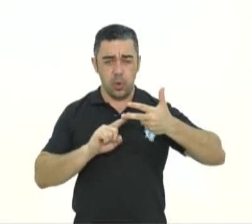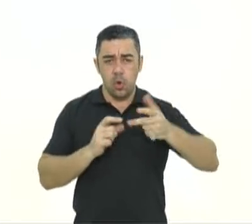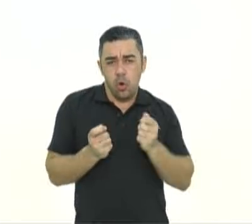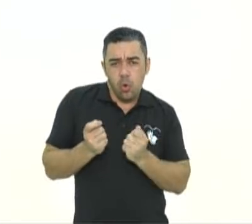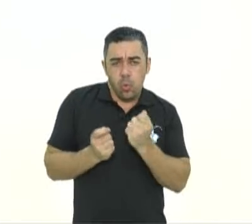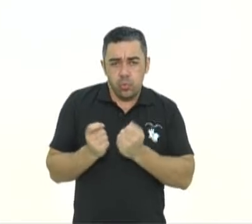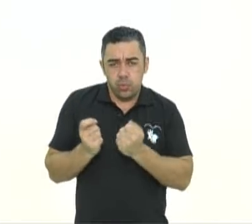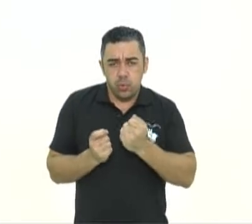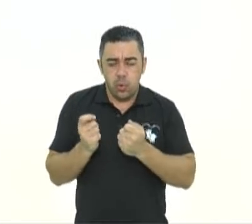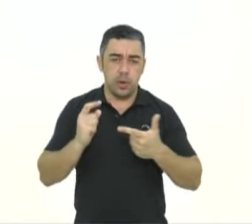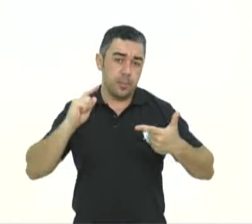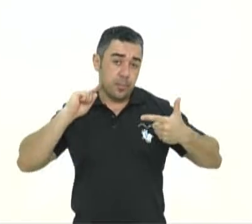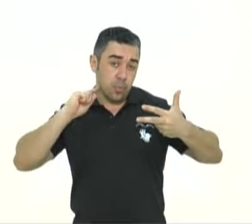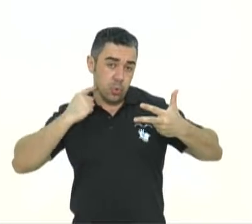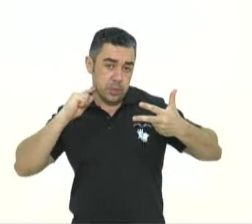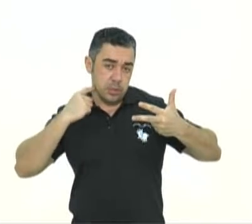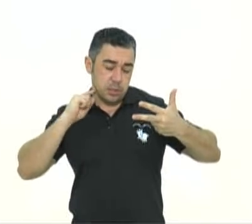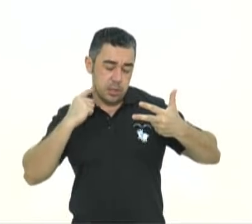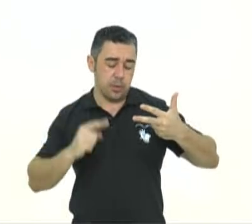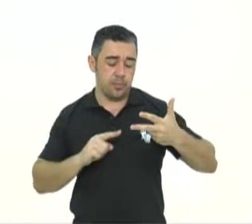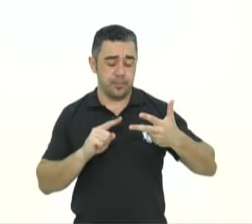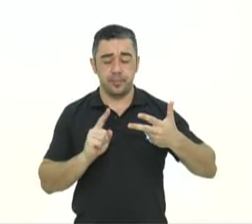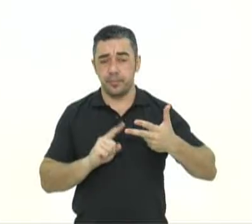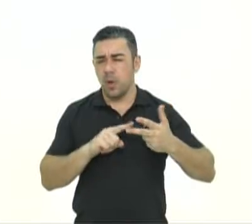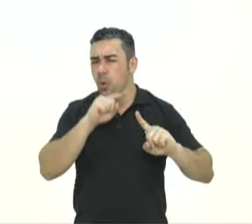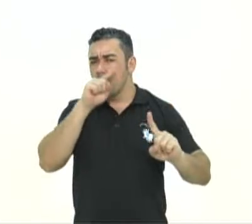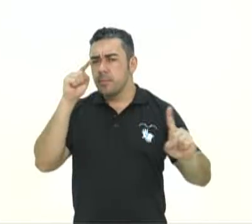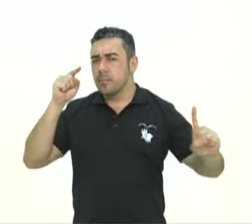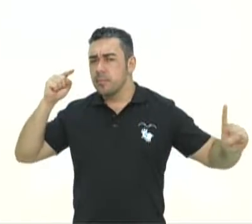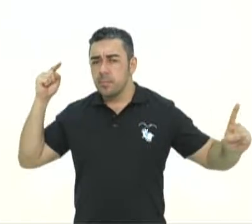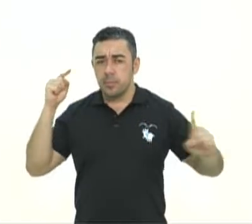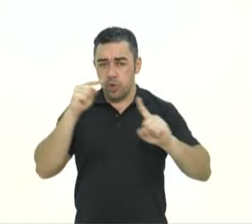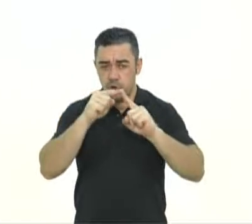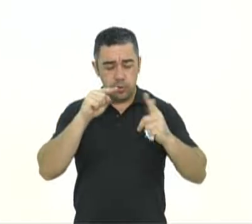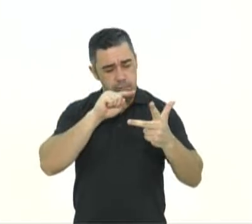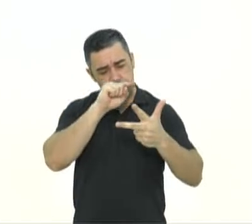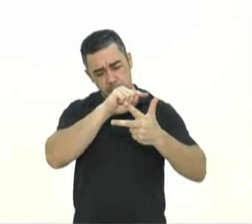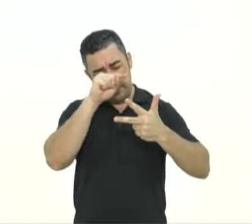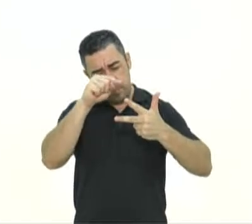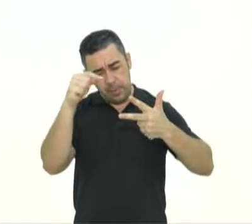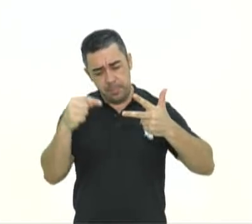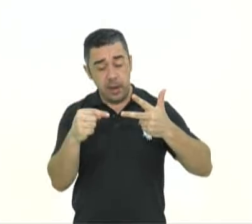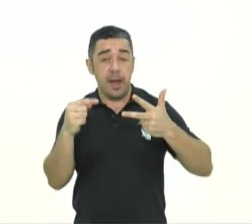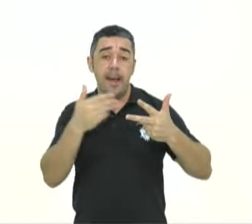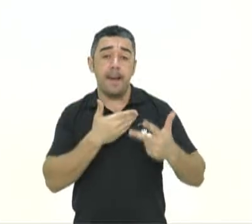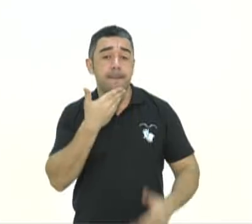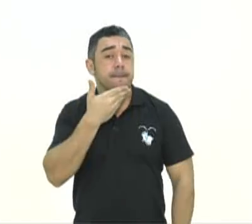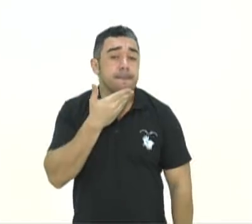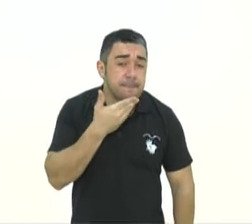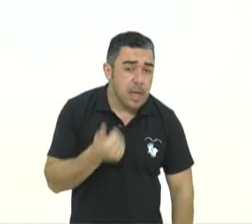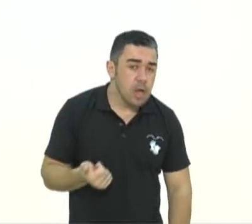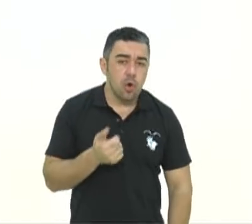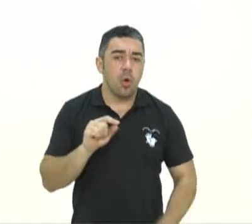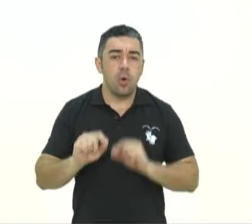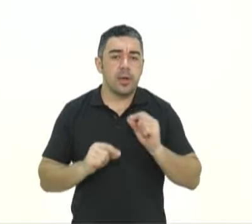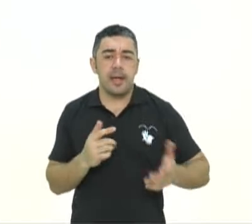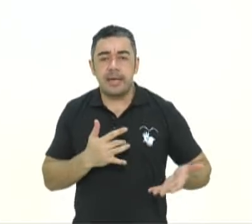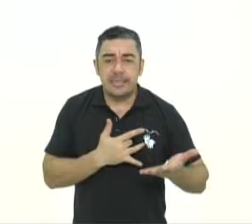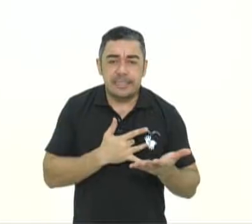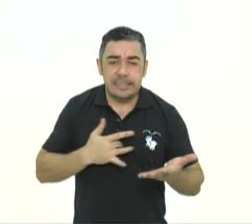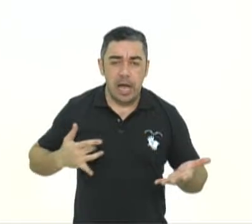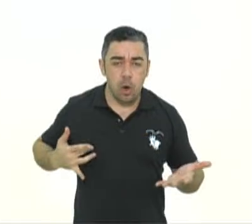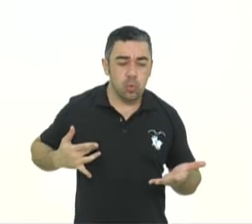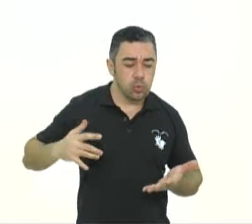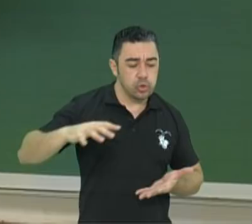etc., aplicadas com o objetivo de melhorar as condições de saúde de uma região.